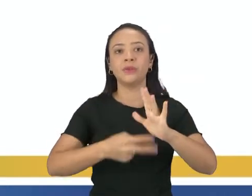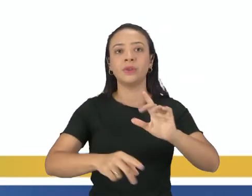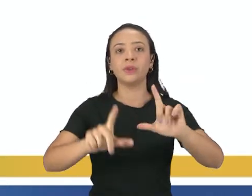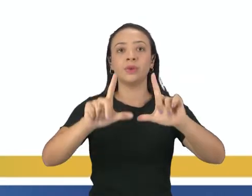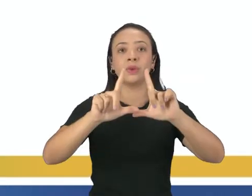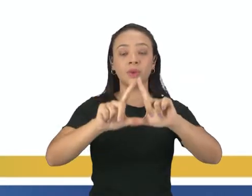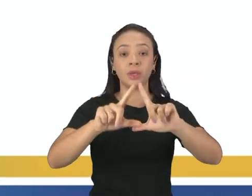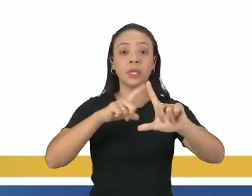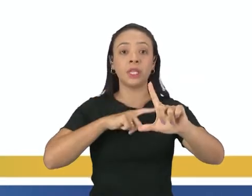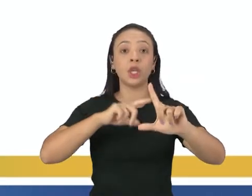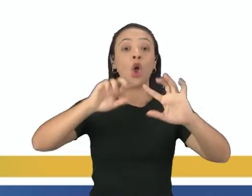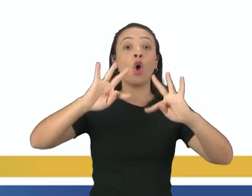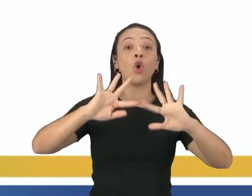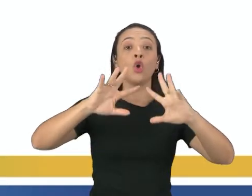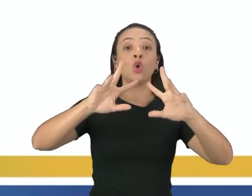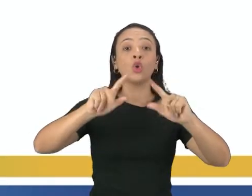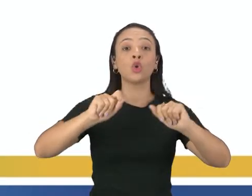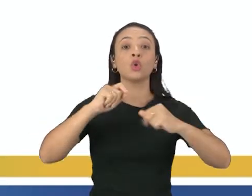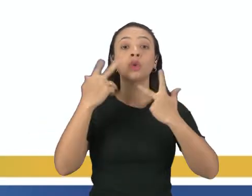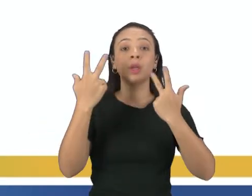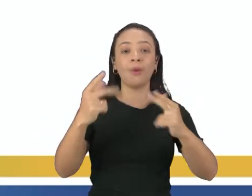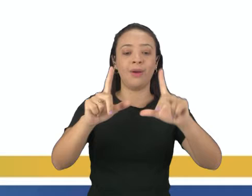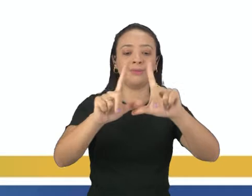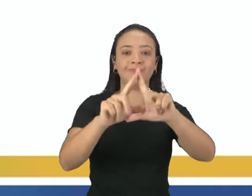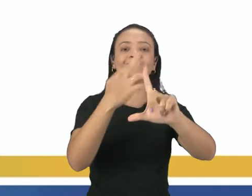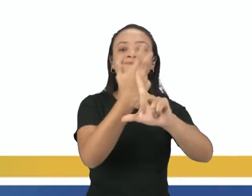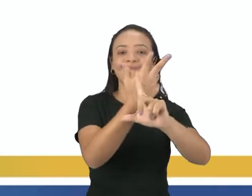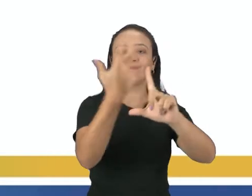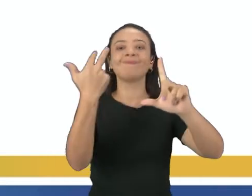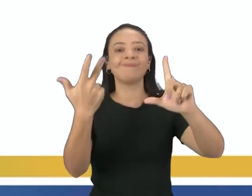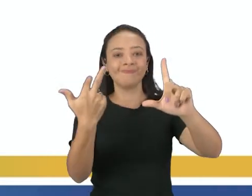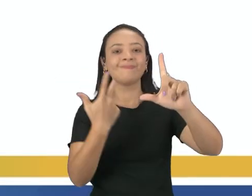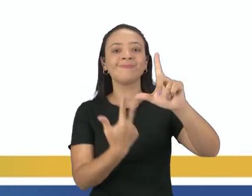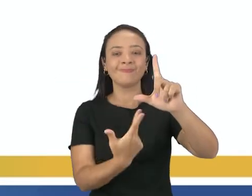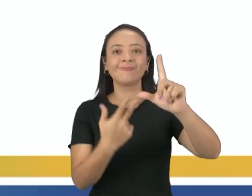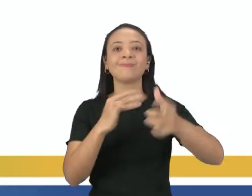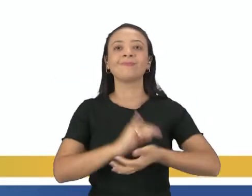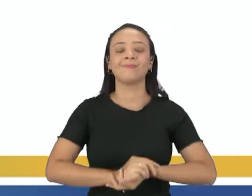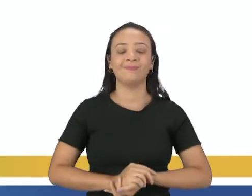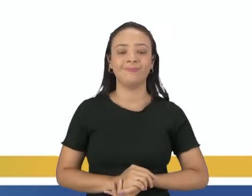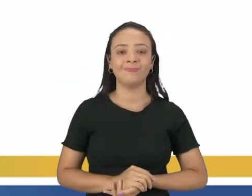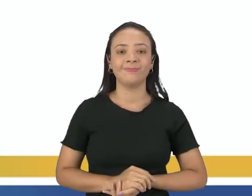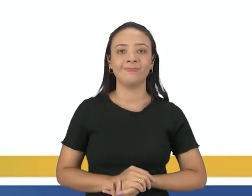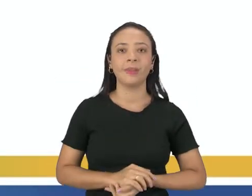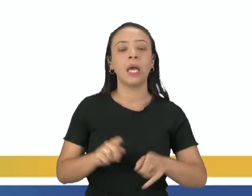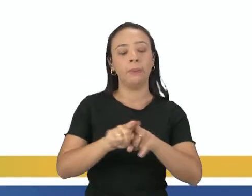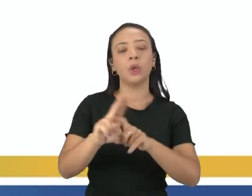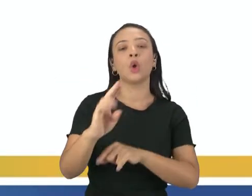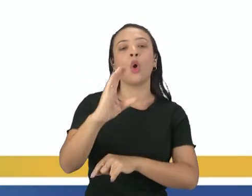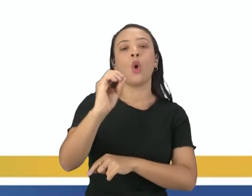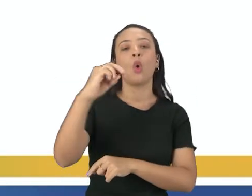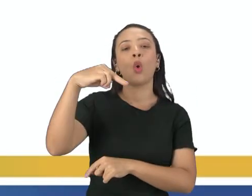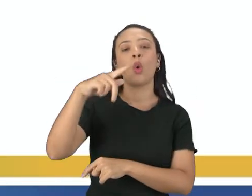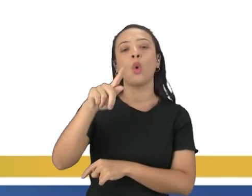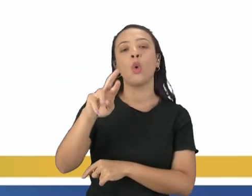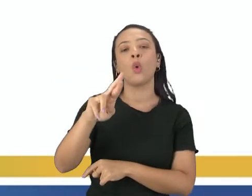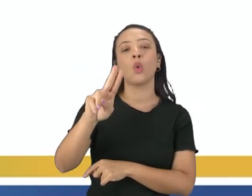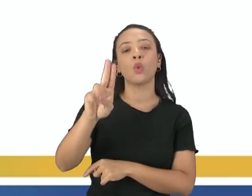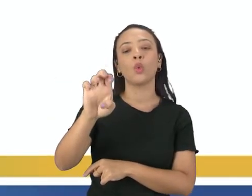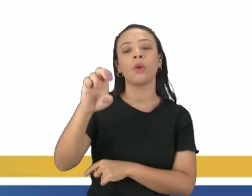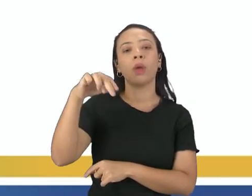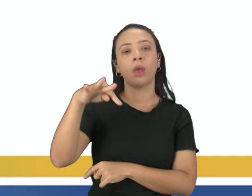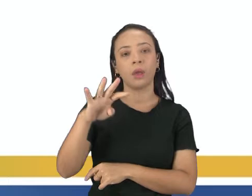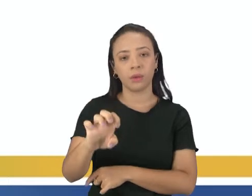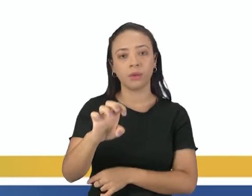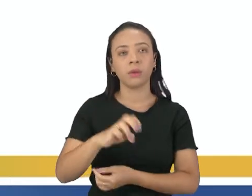um triângulo que possui todos os lados com medidas iguais, né? Medidas congruentes. Então, observe aí a figura, tá